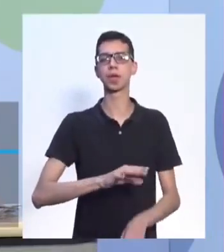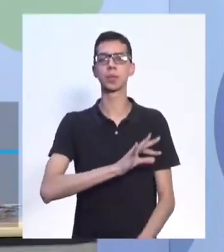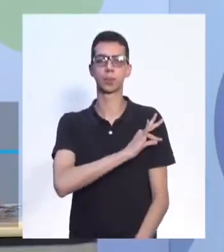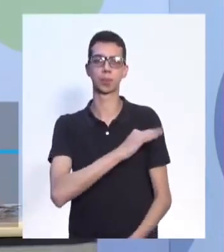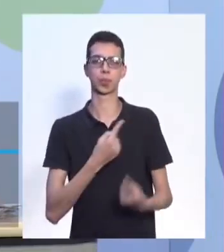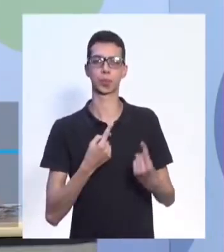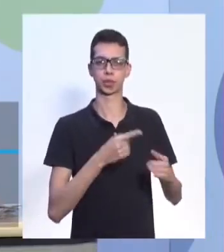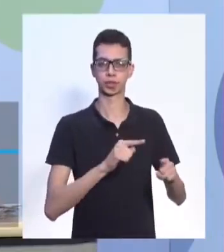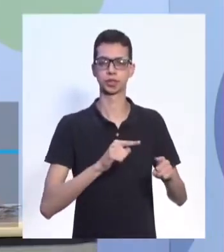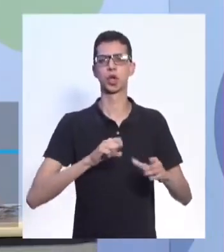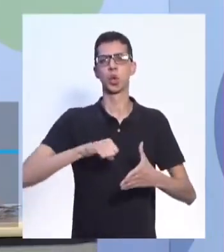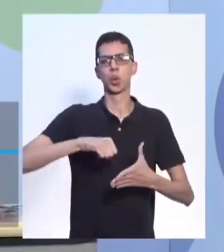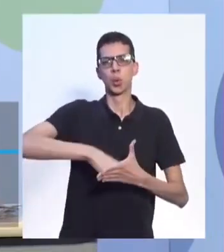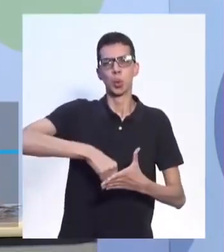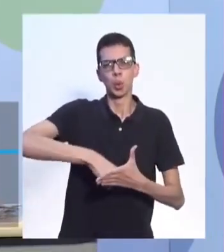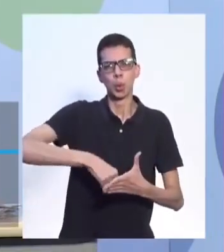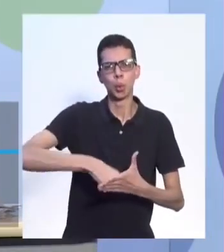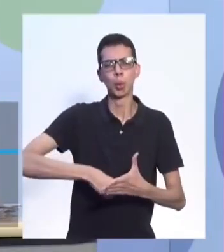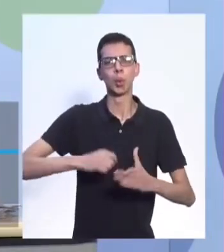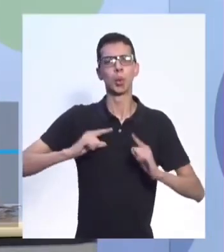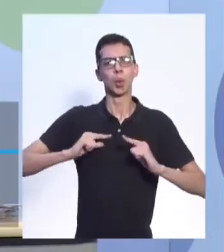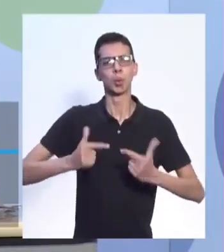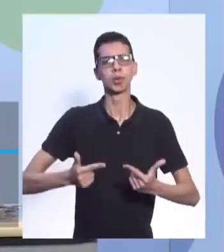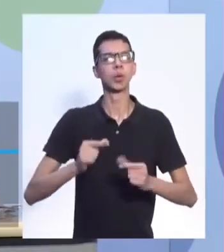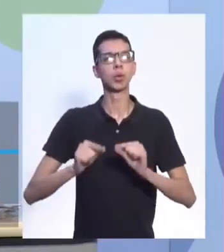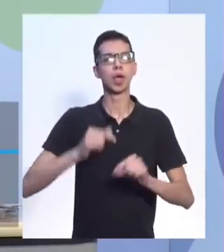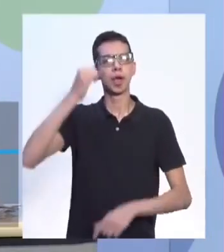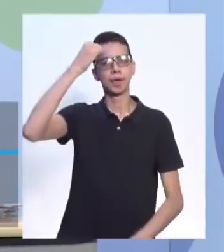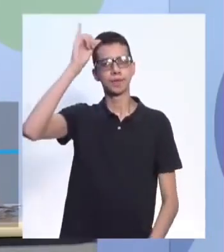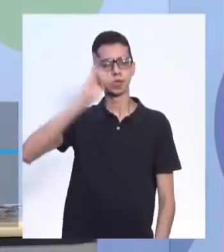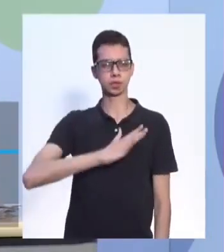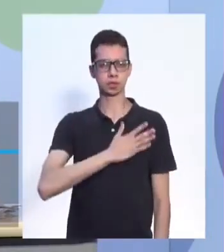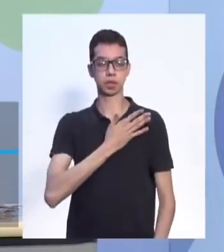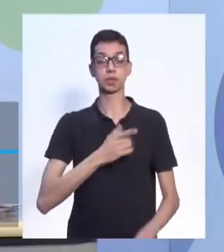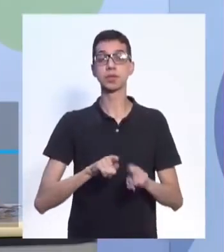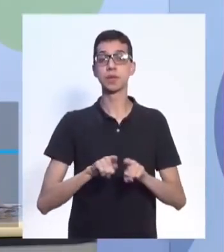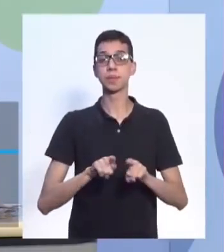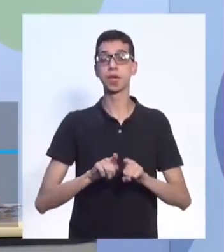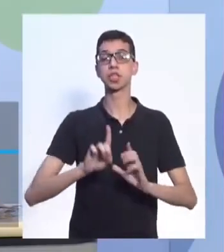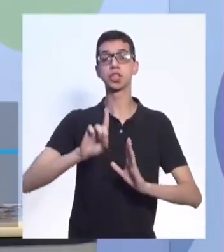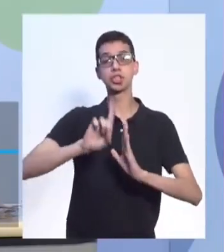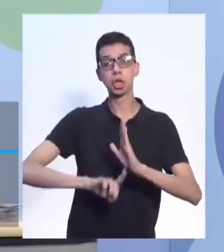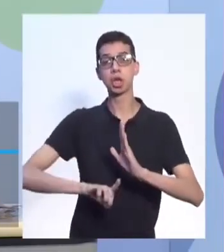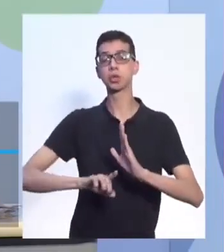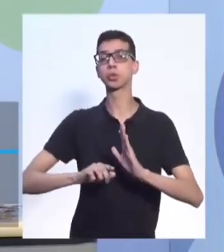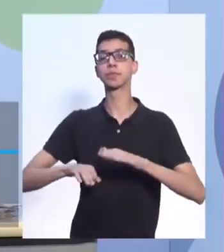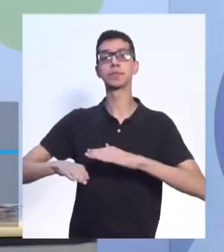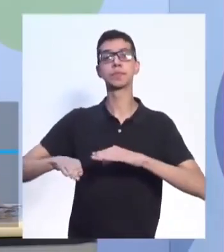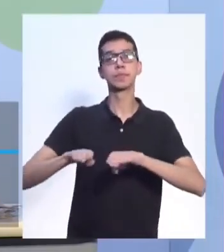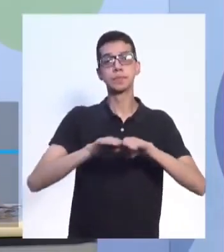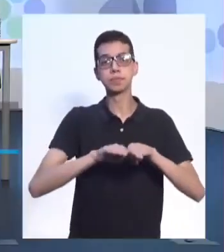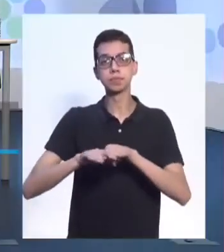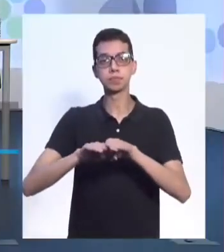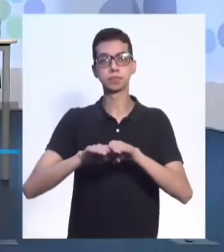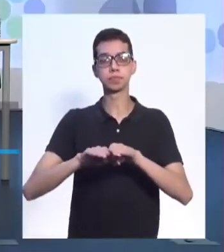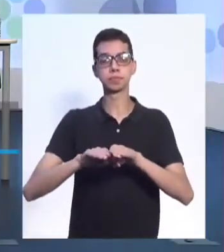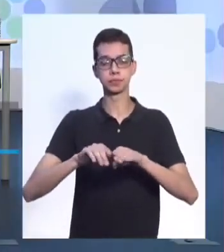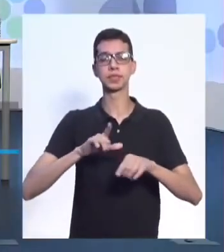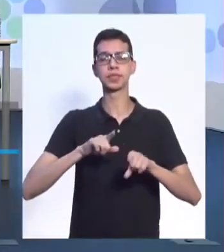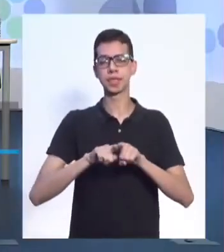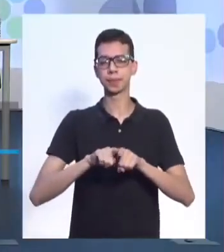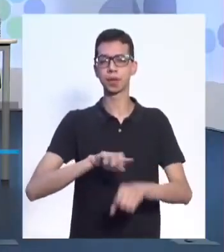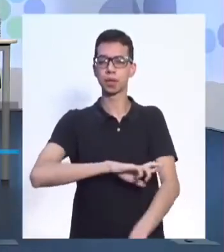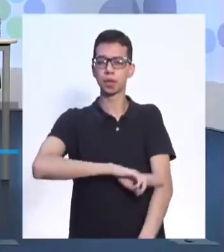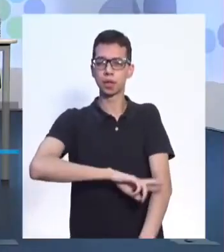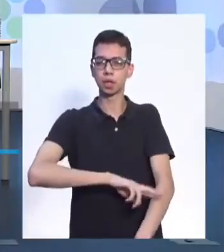direitos iguais e desigualdade entre pessoas de etnias diferentes. Eu vi uma galera que colocou depois